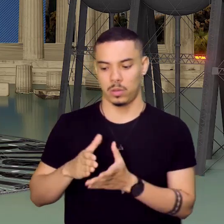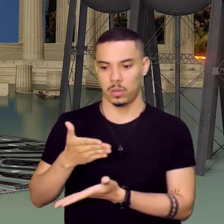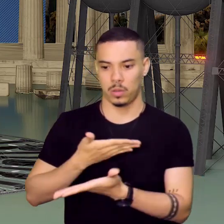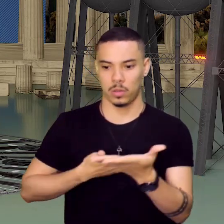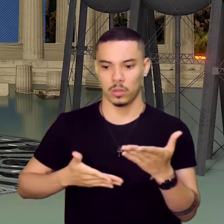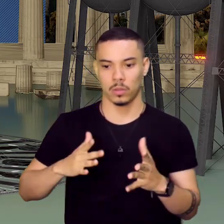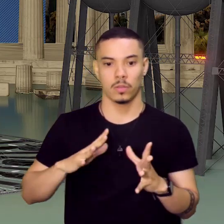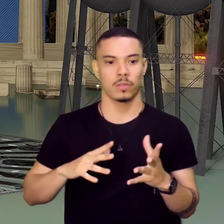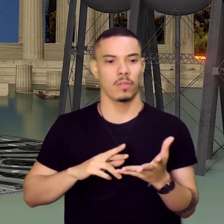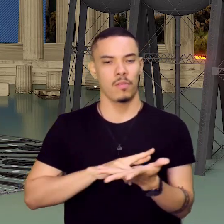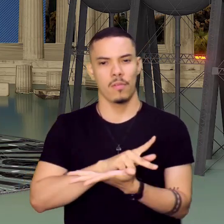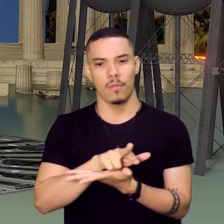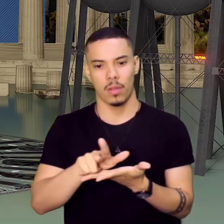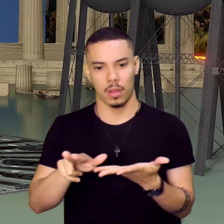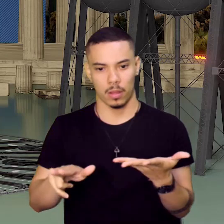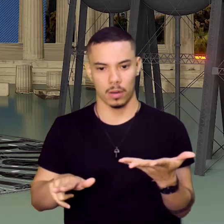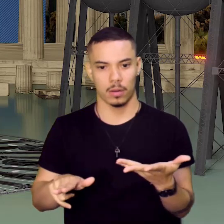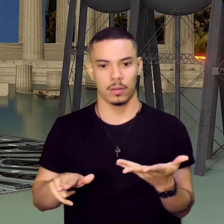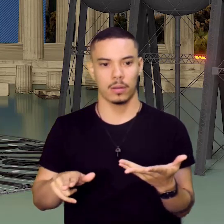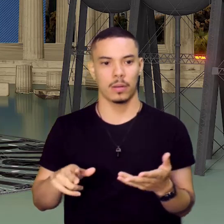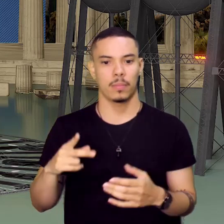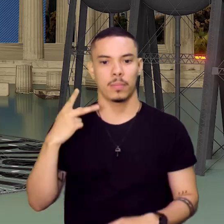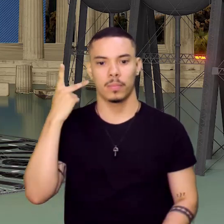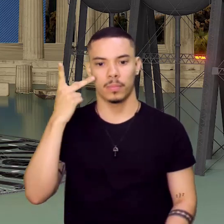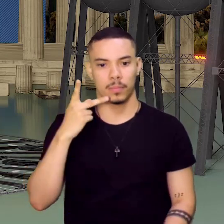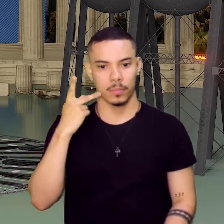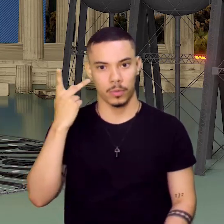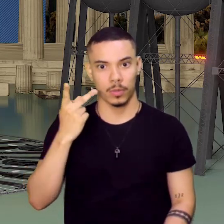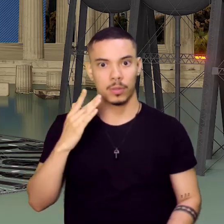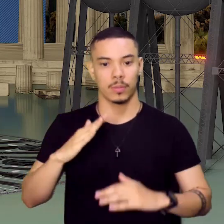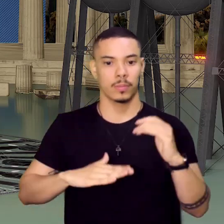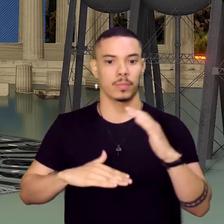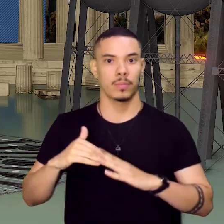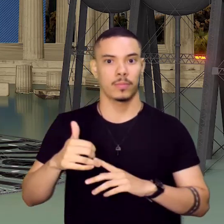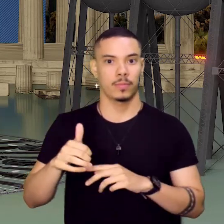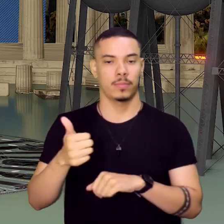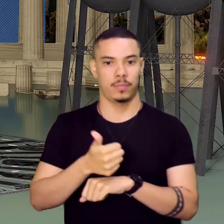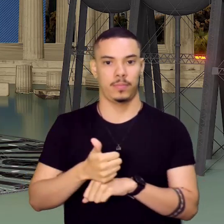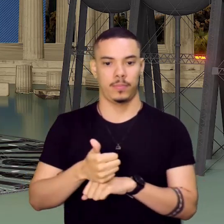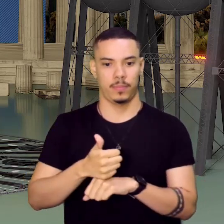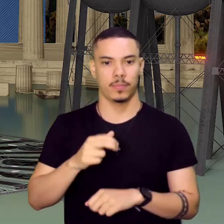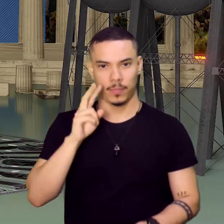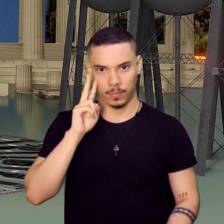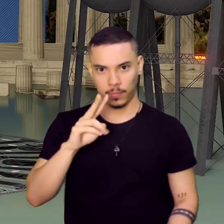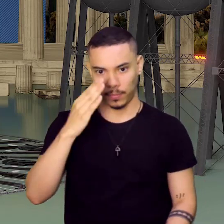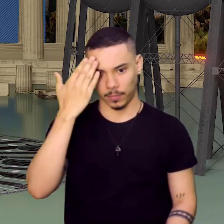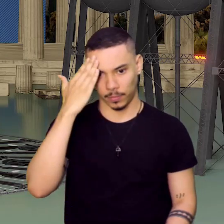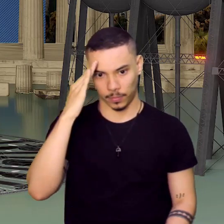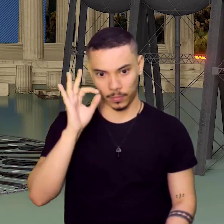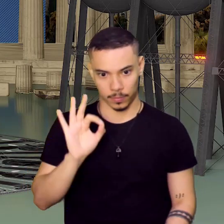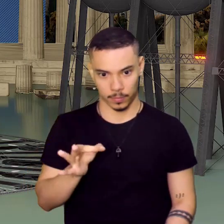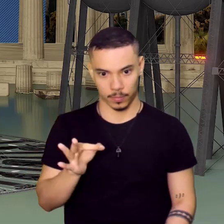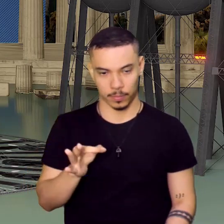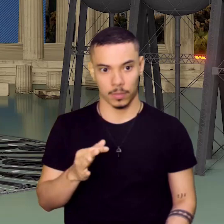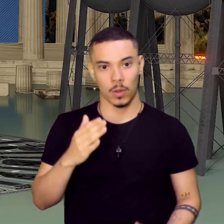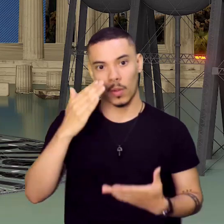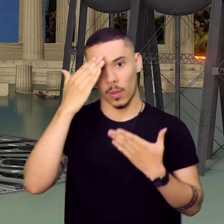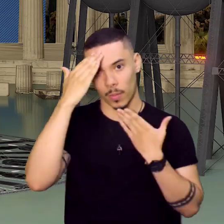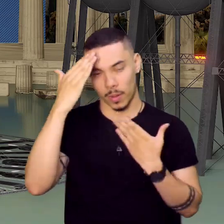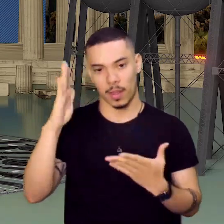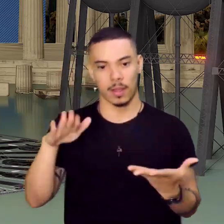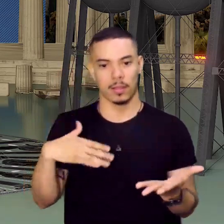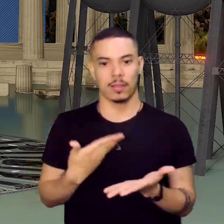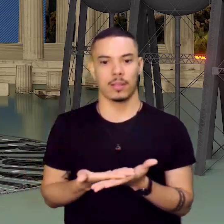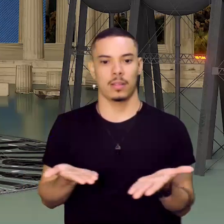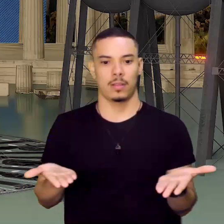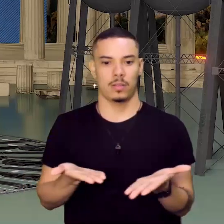aspectos colocam político de profissão lá para vocês entenderem então bem legal tá E obrigado por ficar